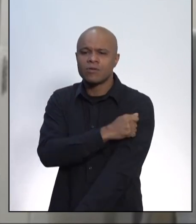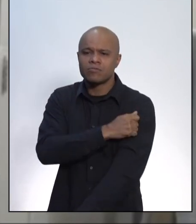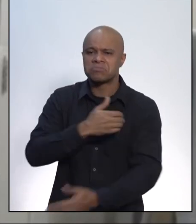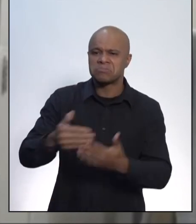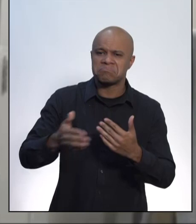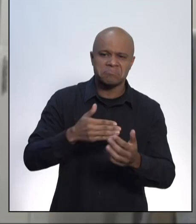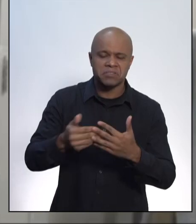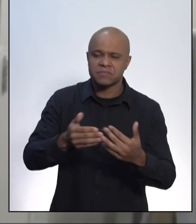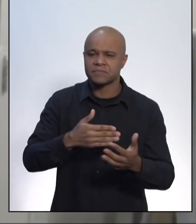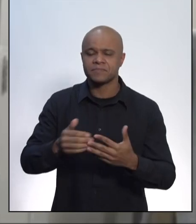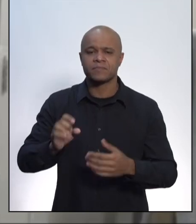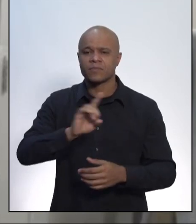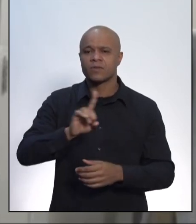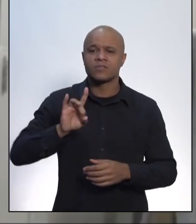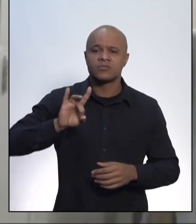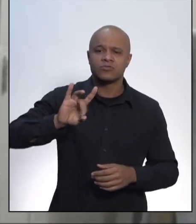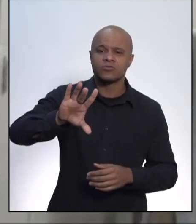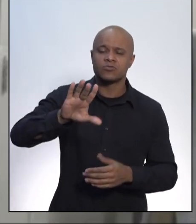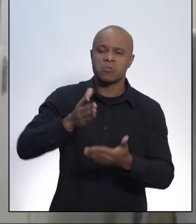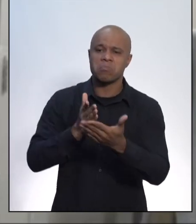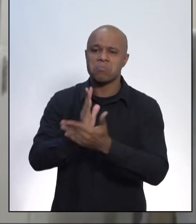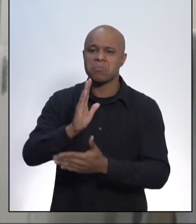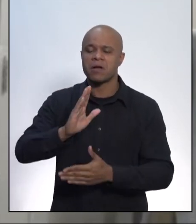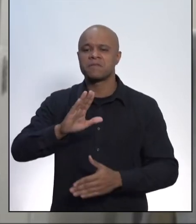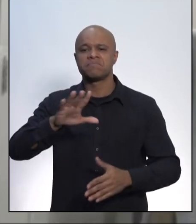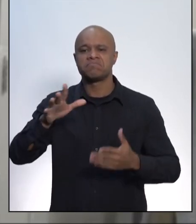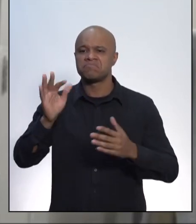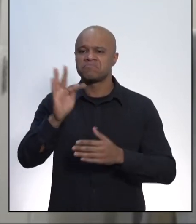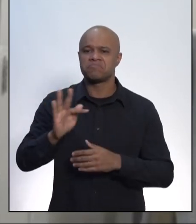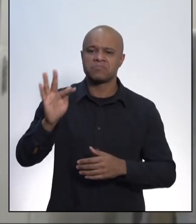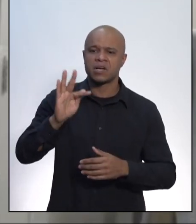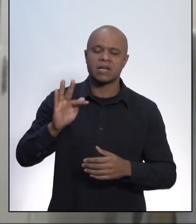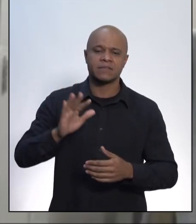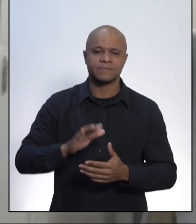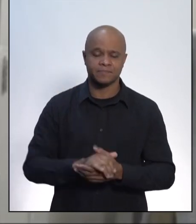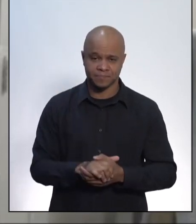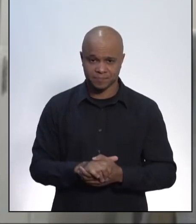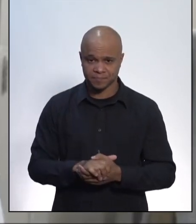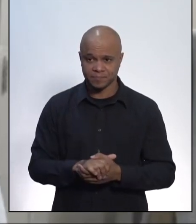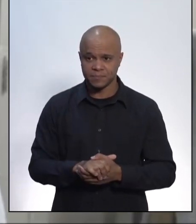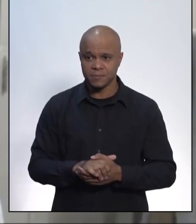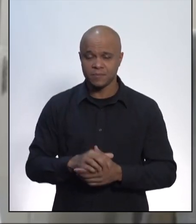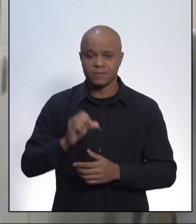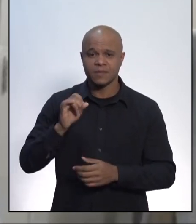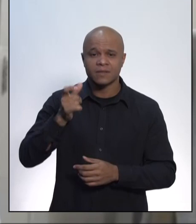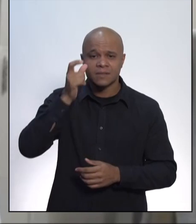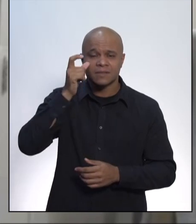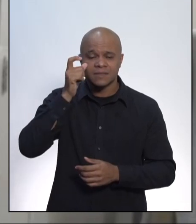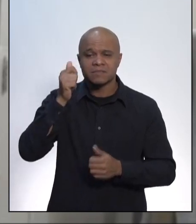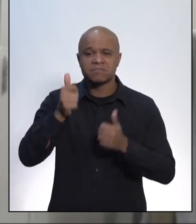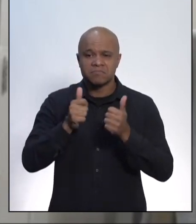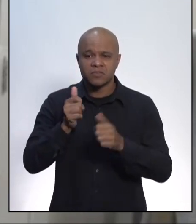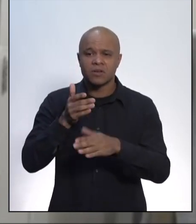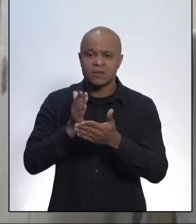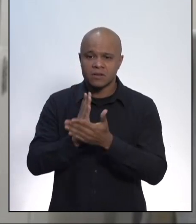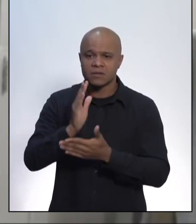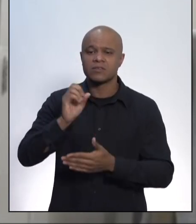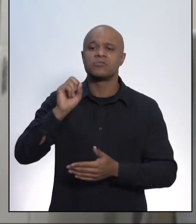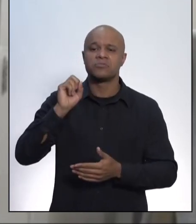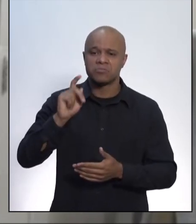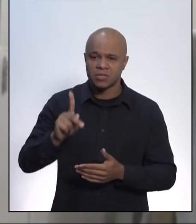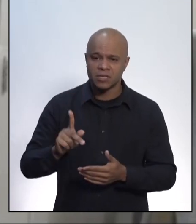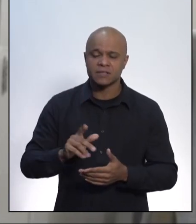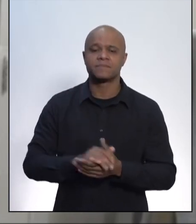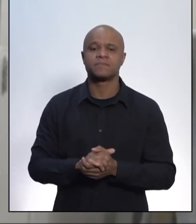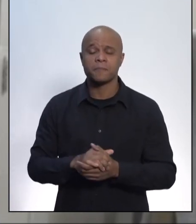seja, não é somente passar no vestibular, digamos assim, né? Se ele está interessado em passar no vestibular e fazer uma